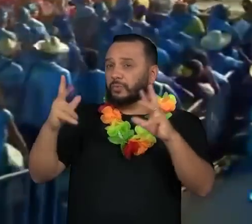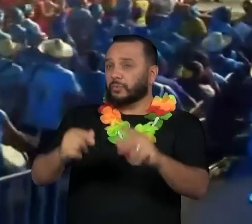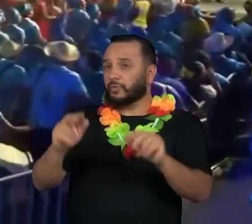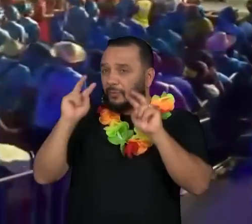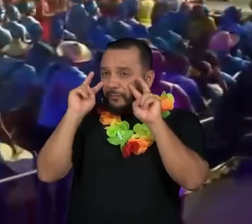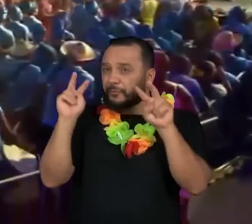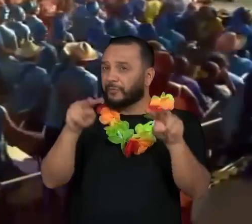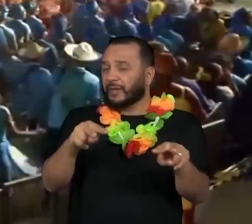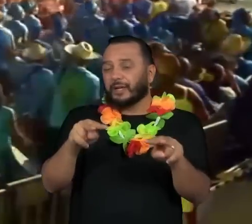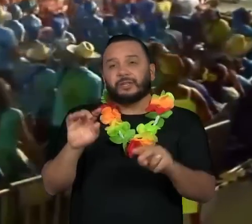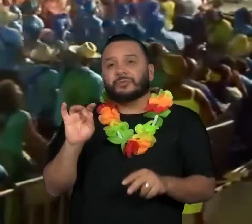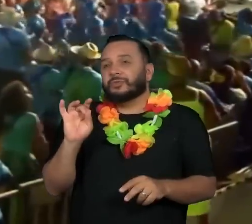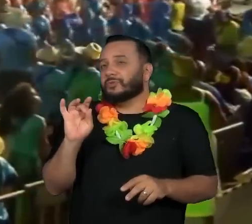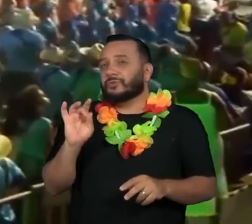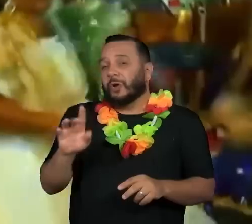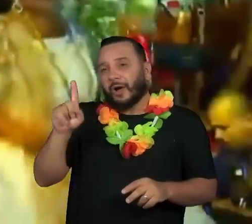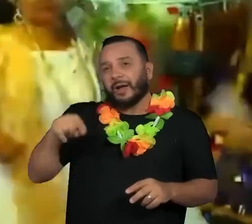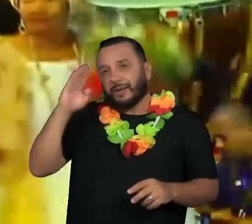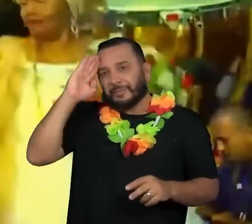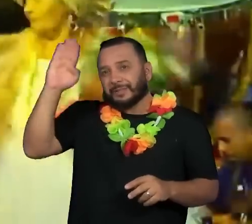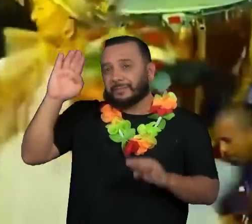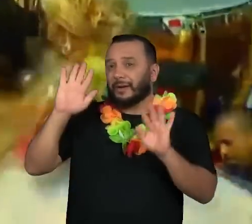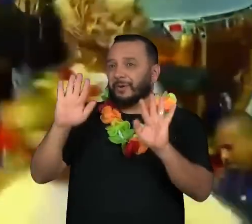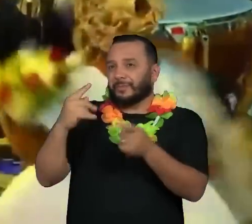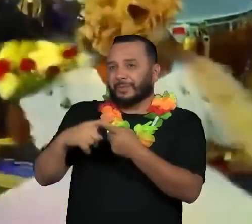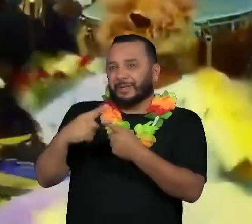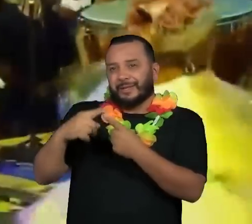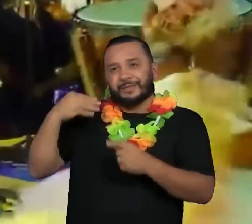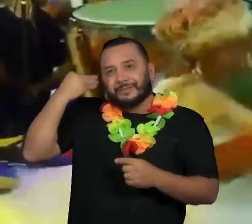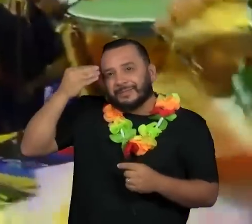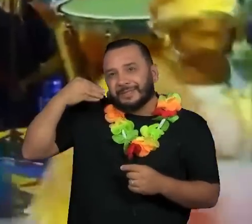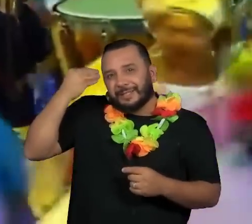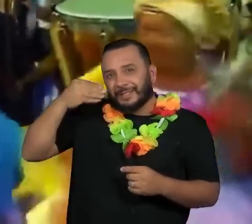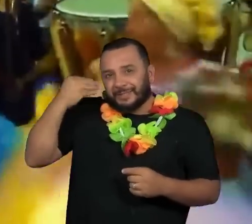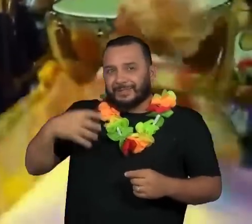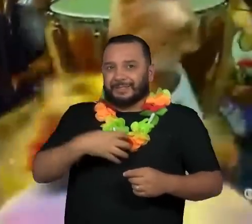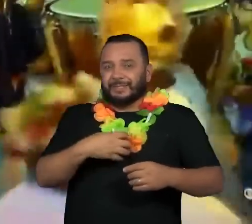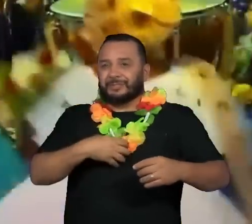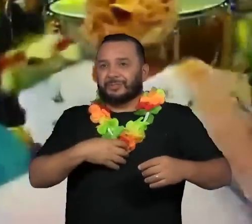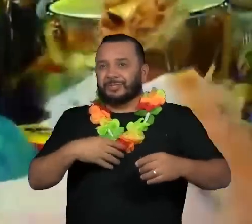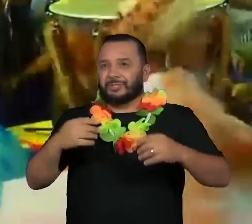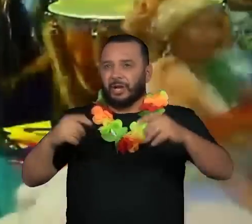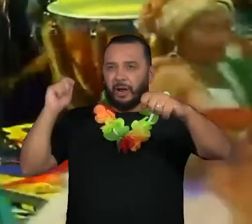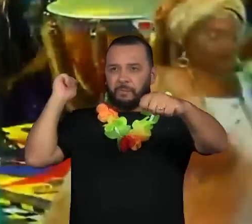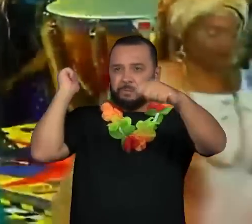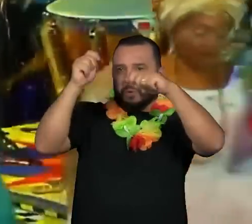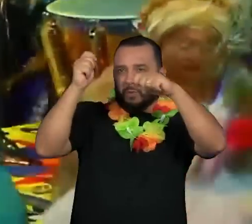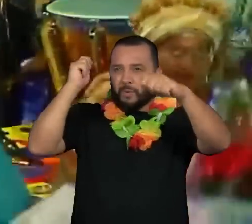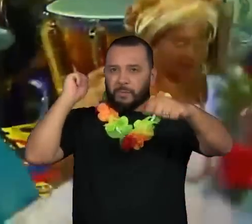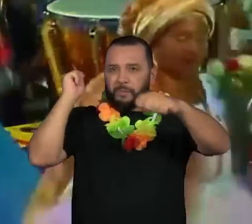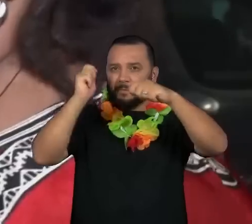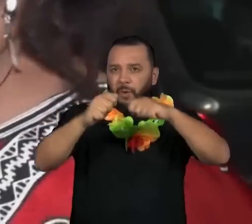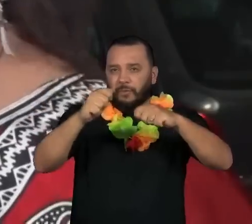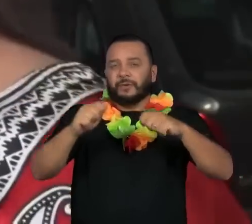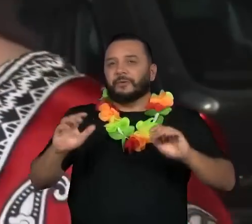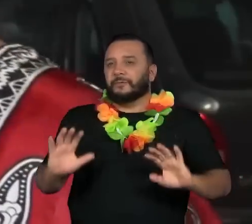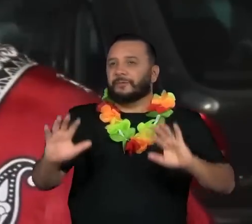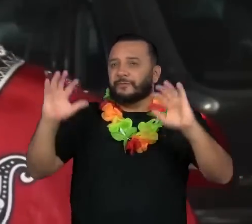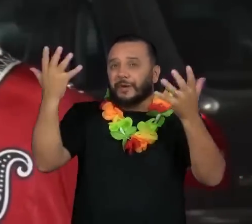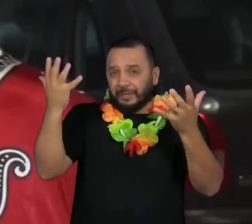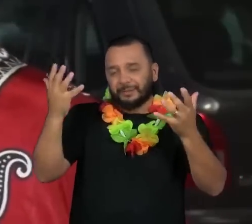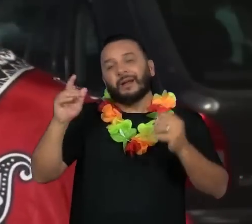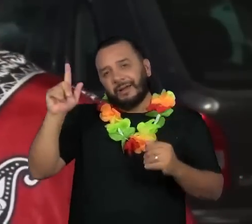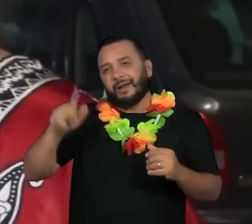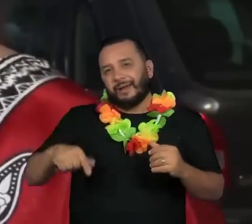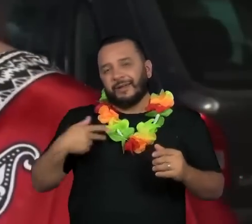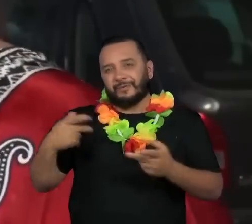a cereja desse bolo, porque a vivência, o sentir maracatu, o viver maracatu, de fato, se dá nesses momentos, nessas visitas